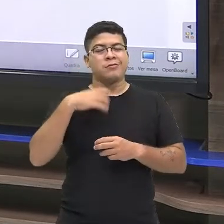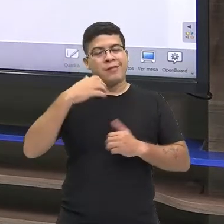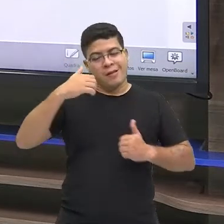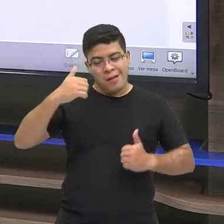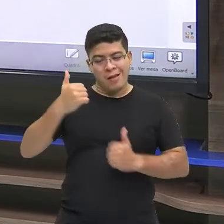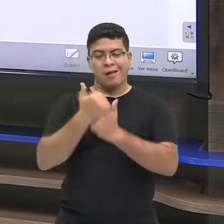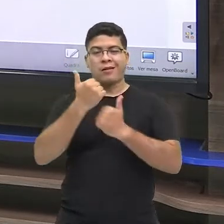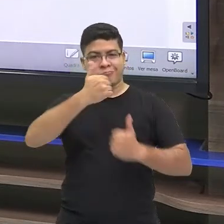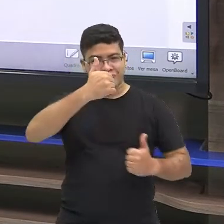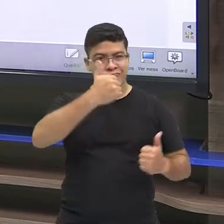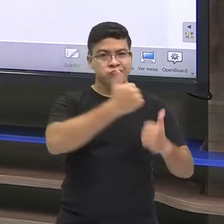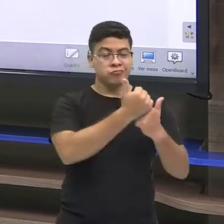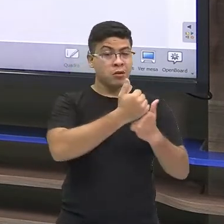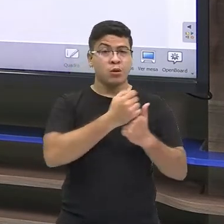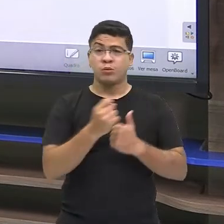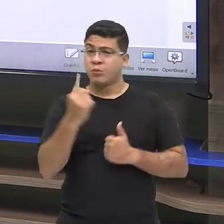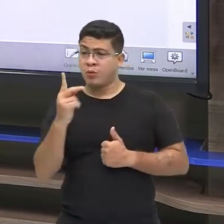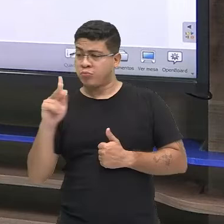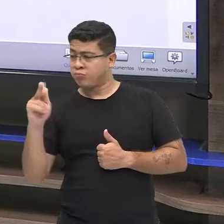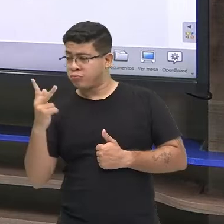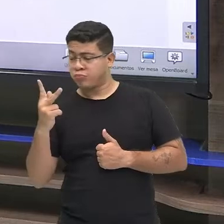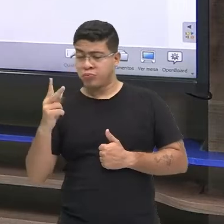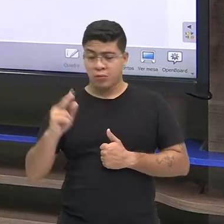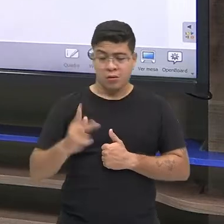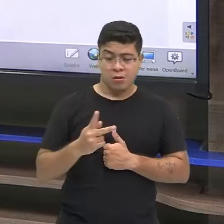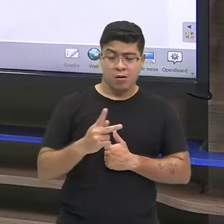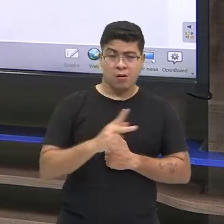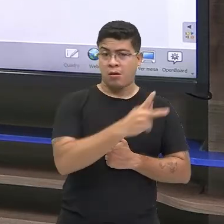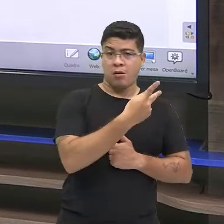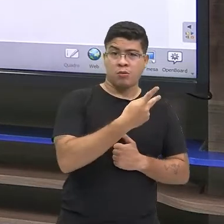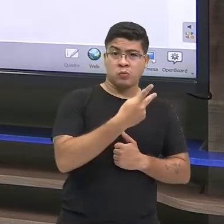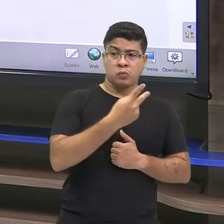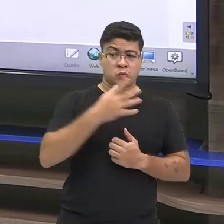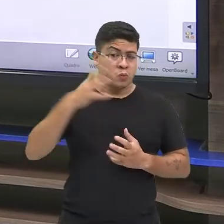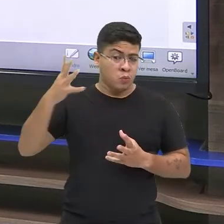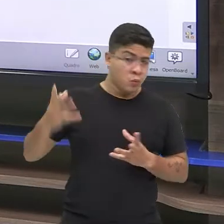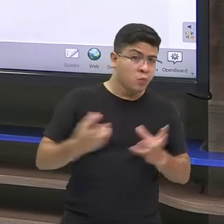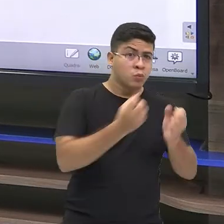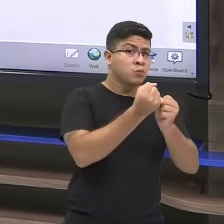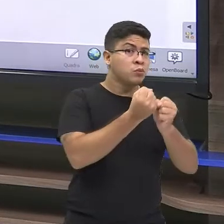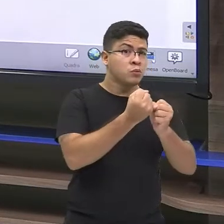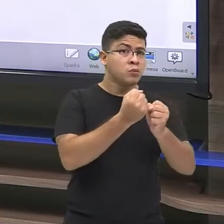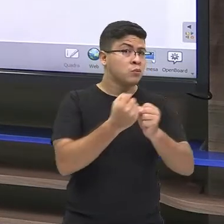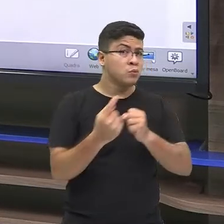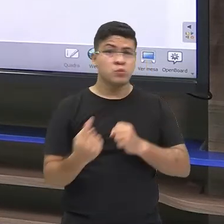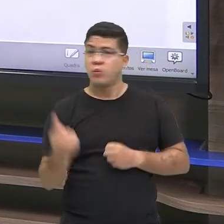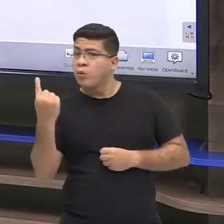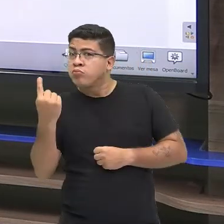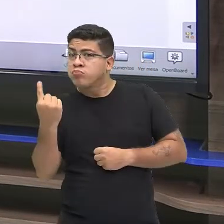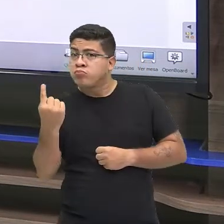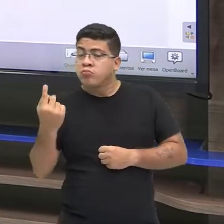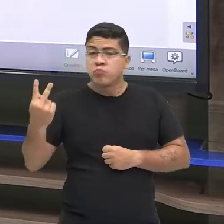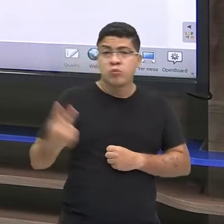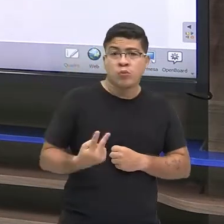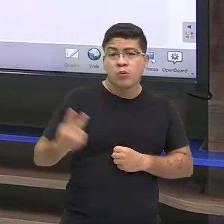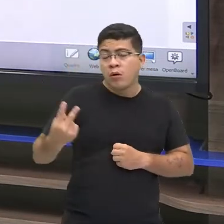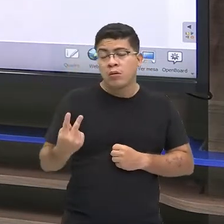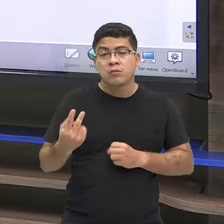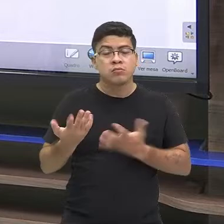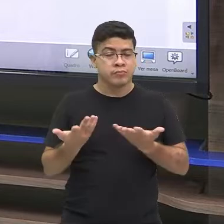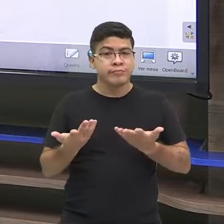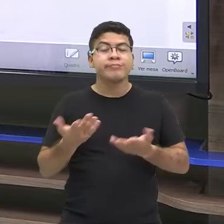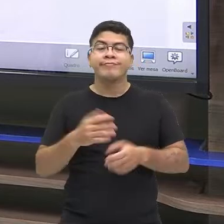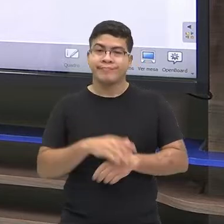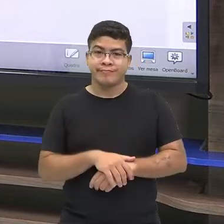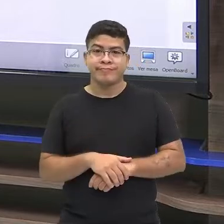de apenas um hidrogênio ou 2 ou os 3 hidrogênios. Então, a gente precisa analisar bem aí o composto